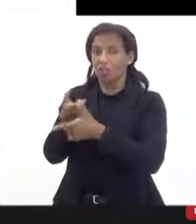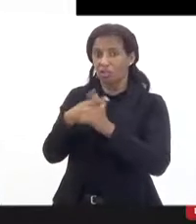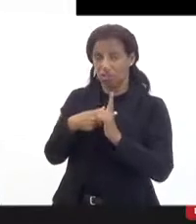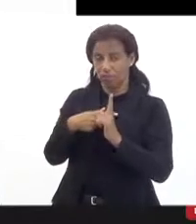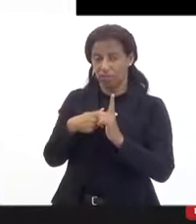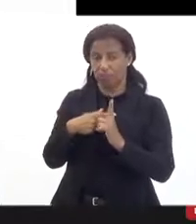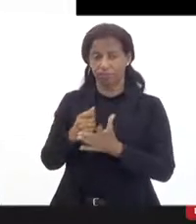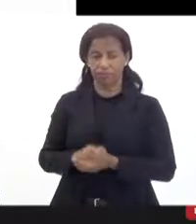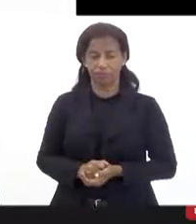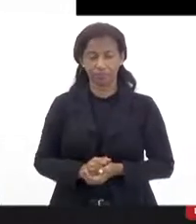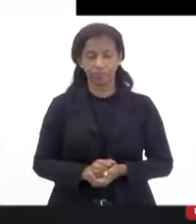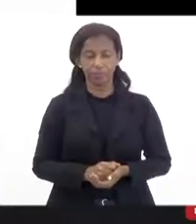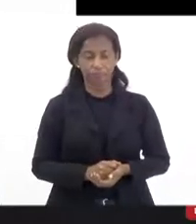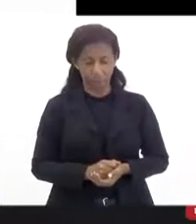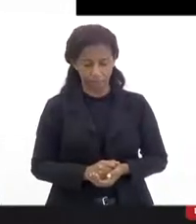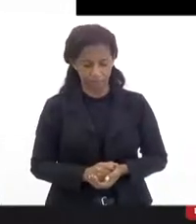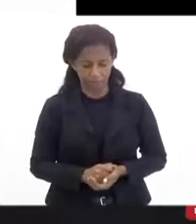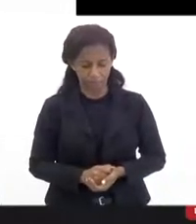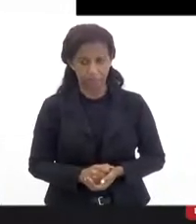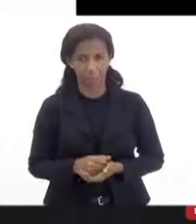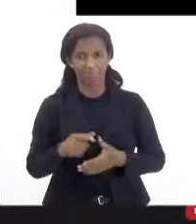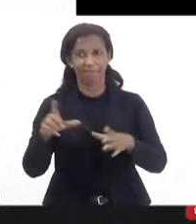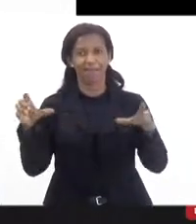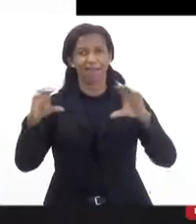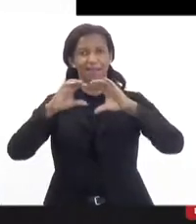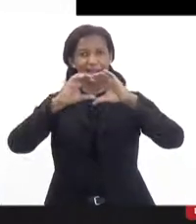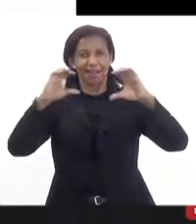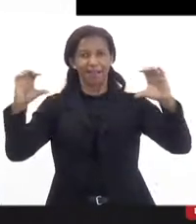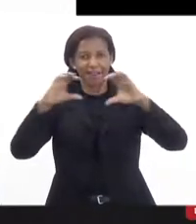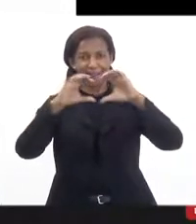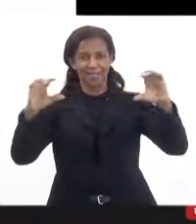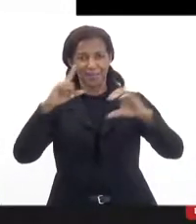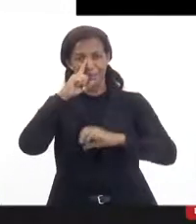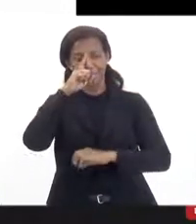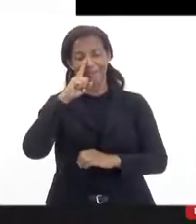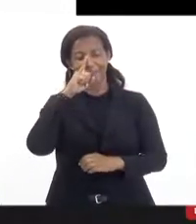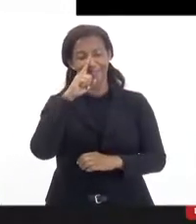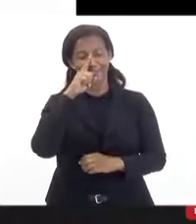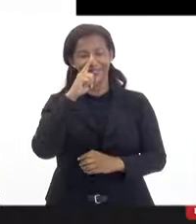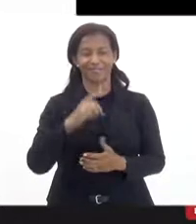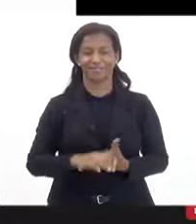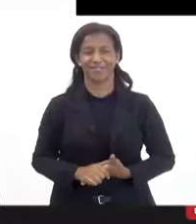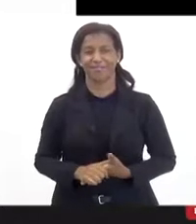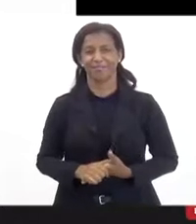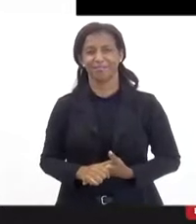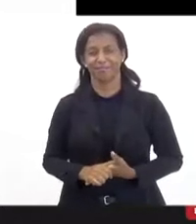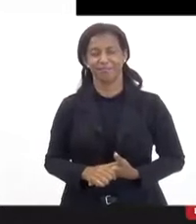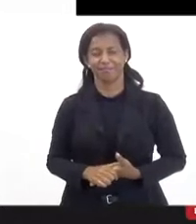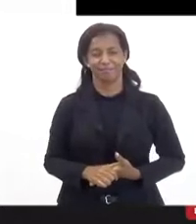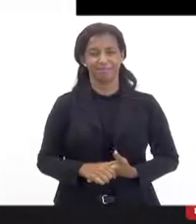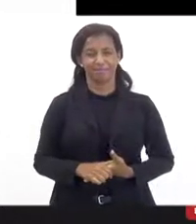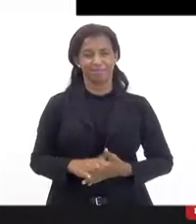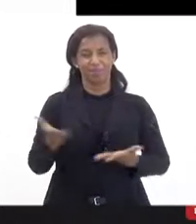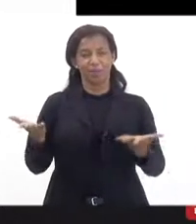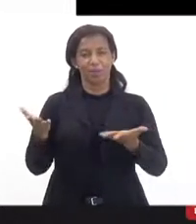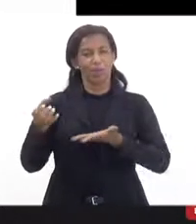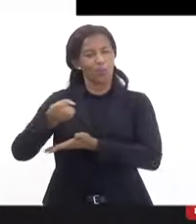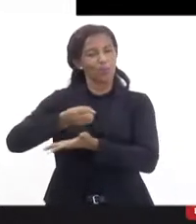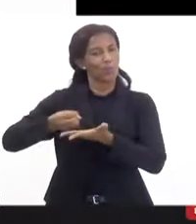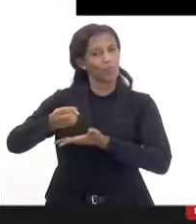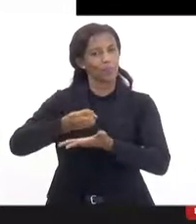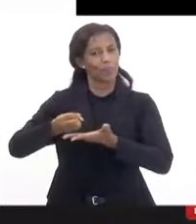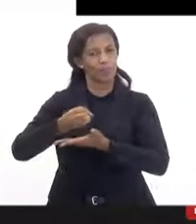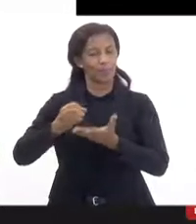ativa. Então, É uma classificação de risco. uma classificação de risco. Então, com base